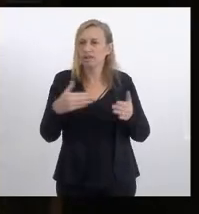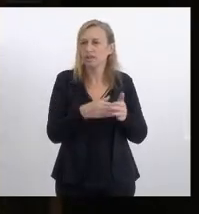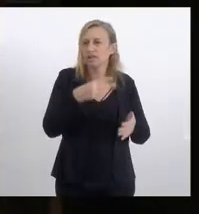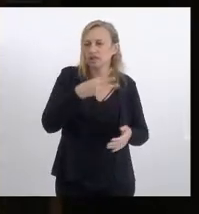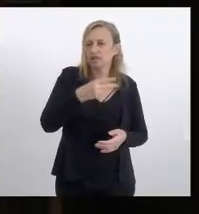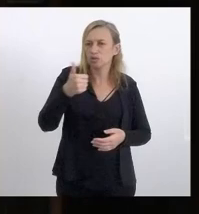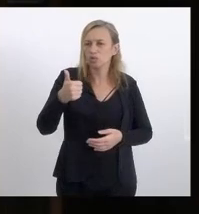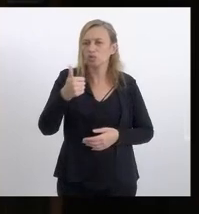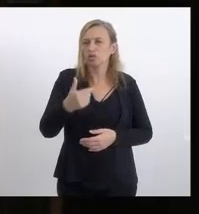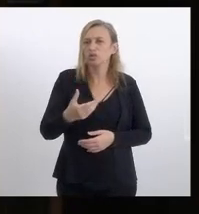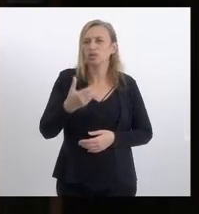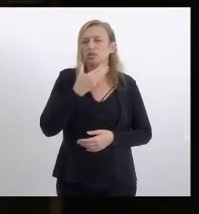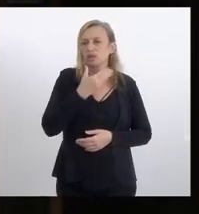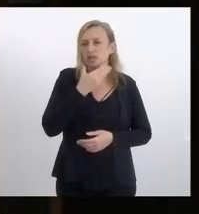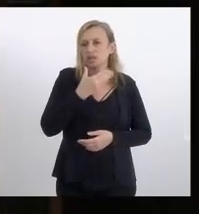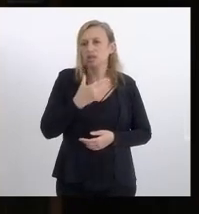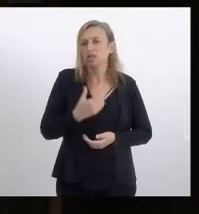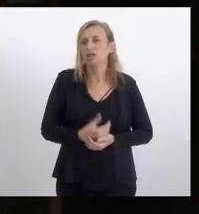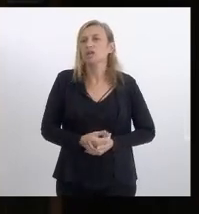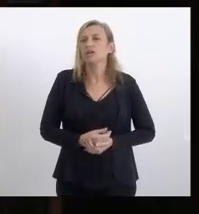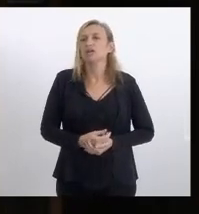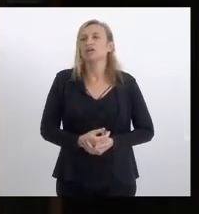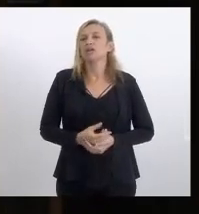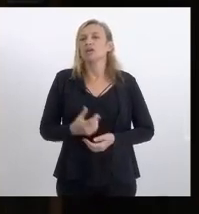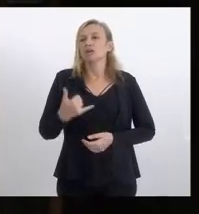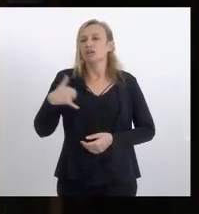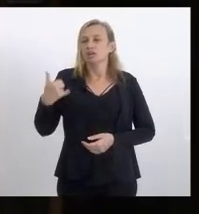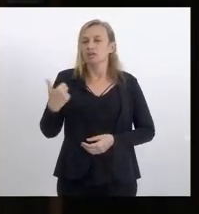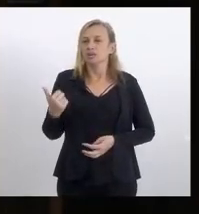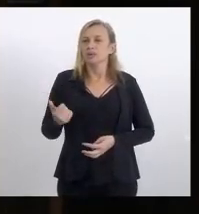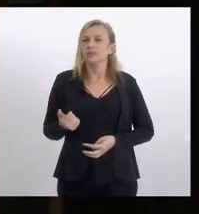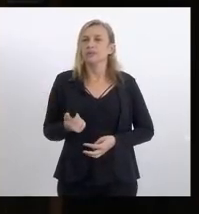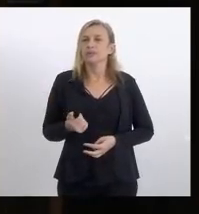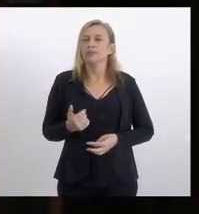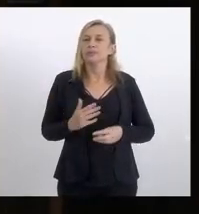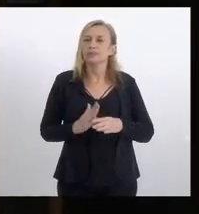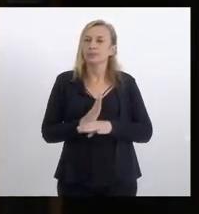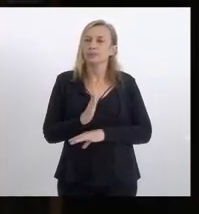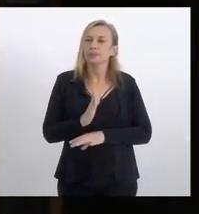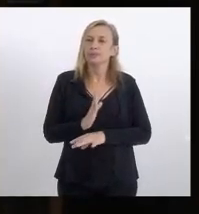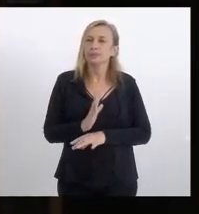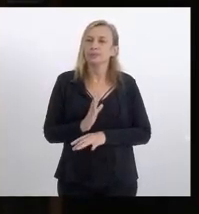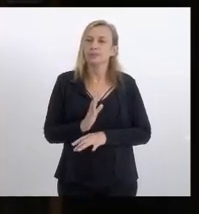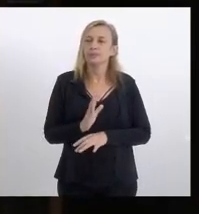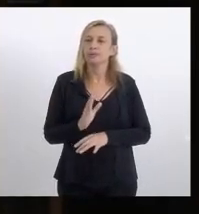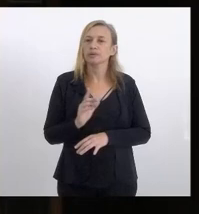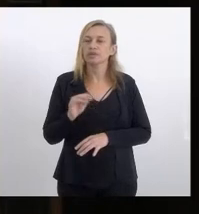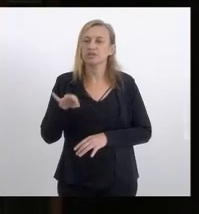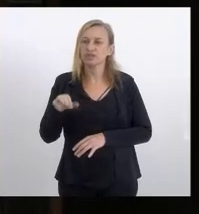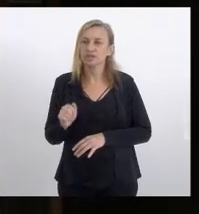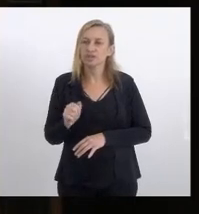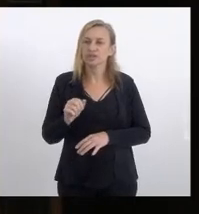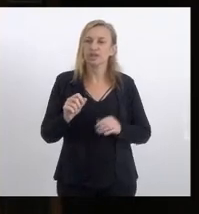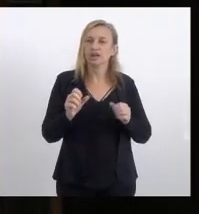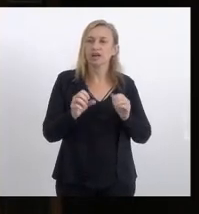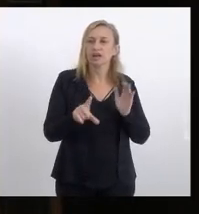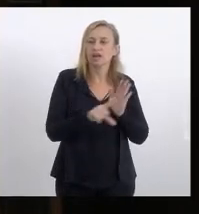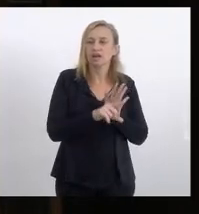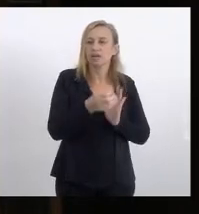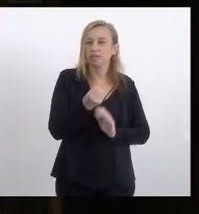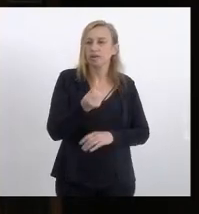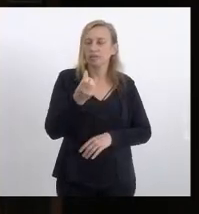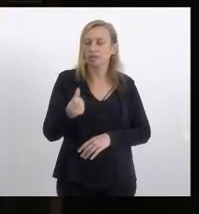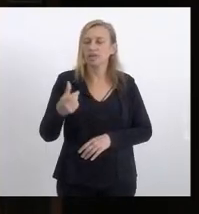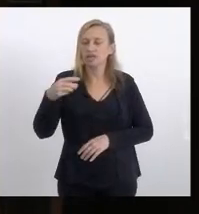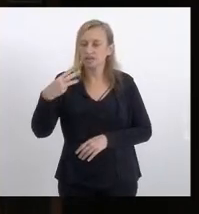Trinta e Um de dezembro é a idade limite é para passagem para Natividade diz a lei 667 daquela